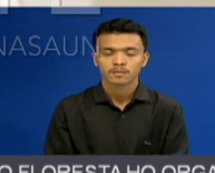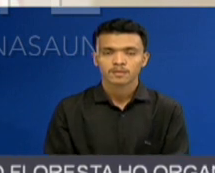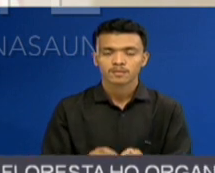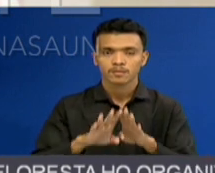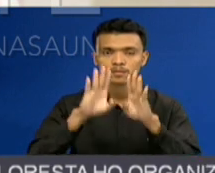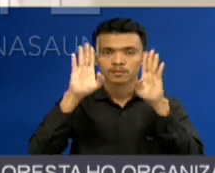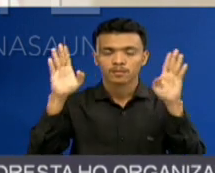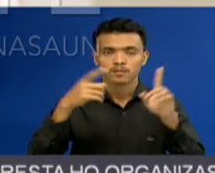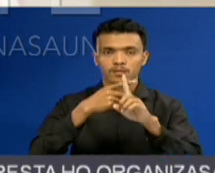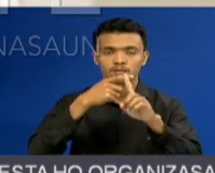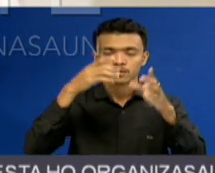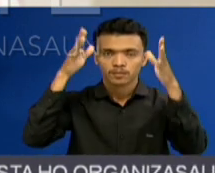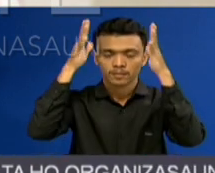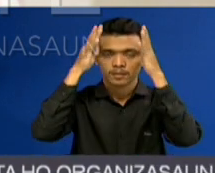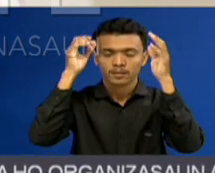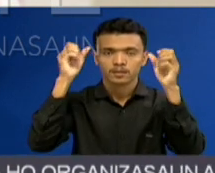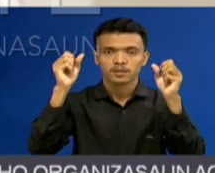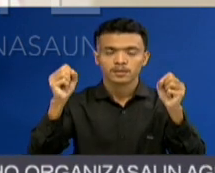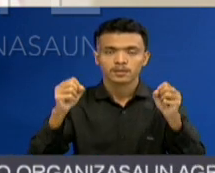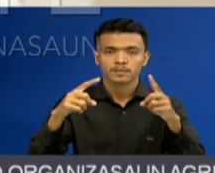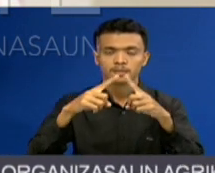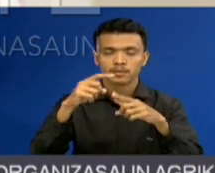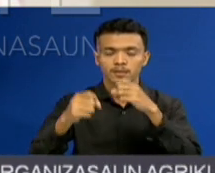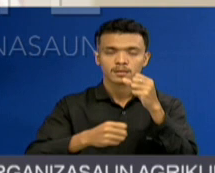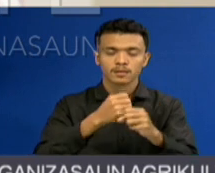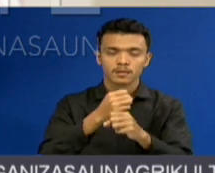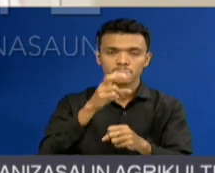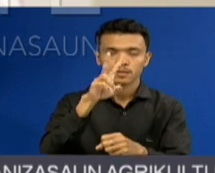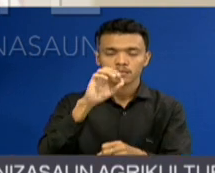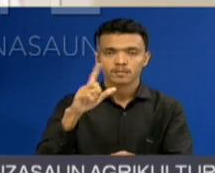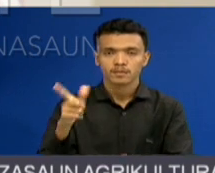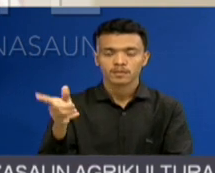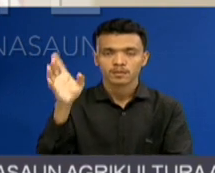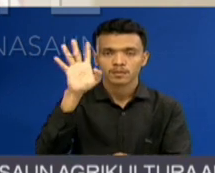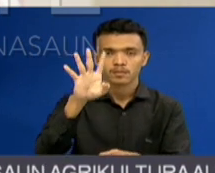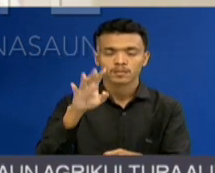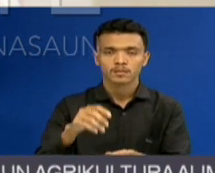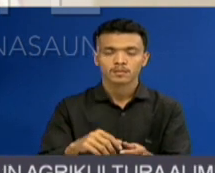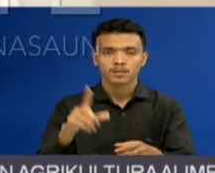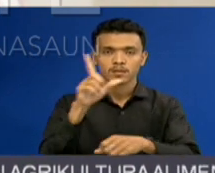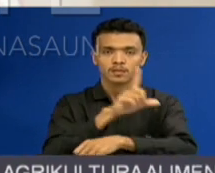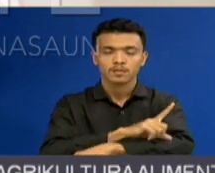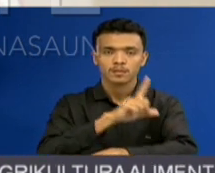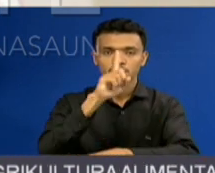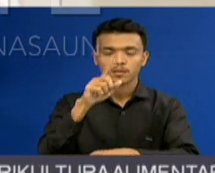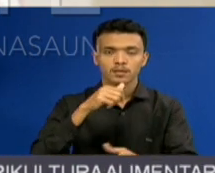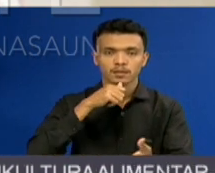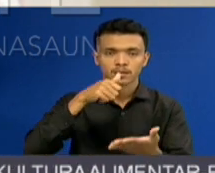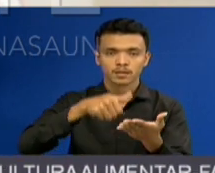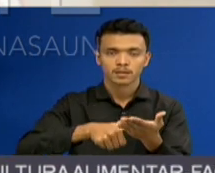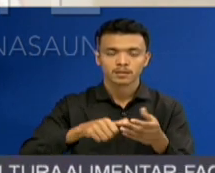promulgado si presiden da republika pada 2024 nya liu lorong ida notifikasi ba